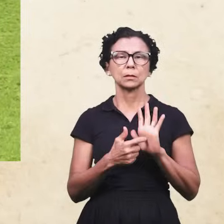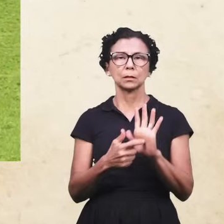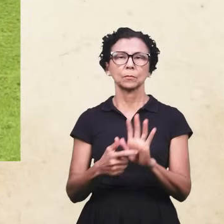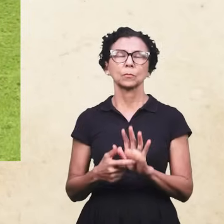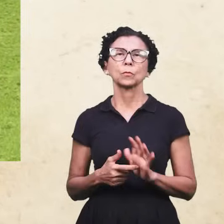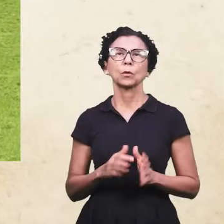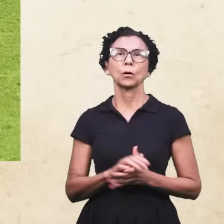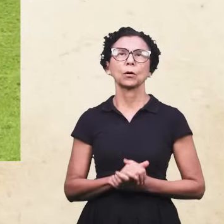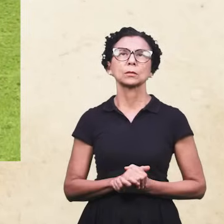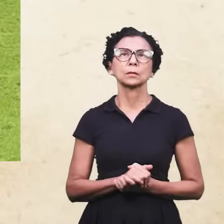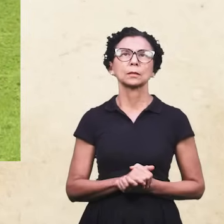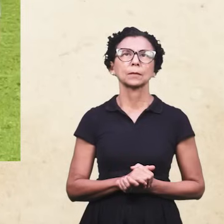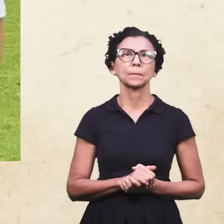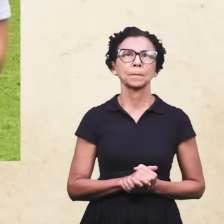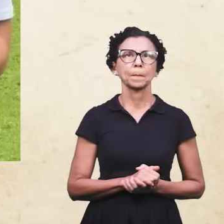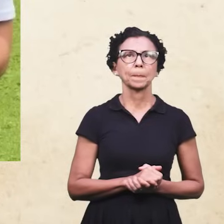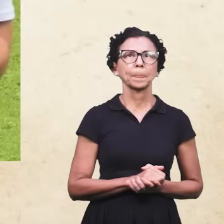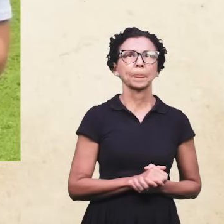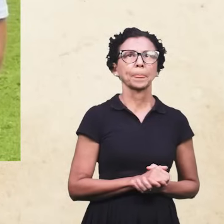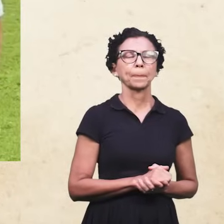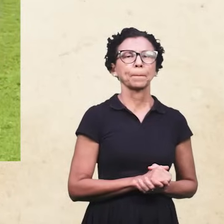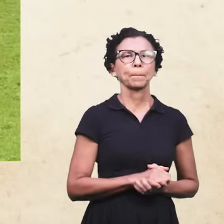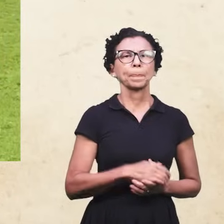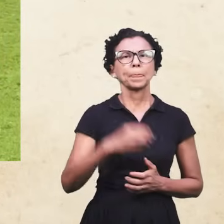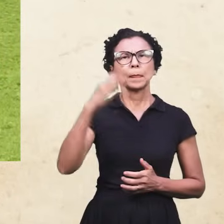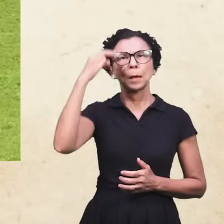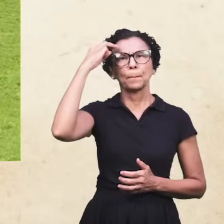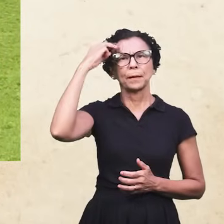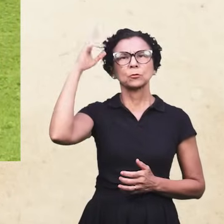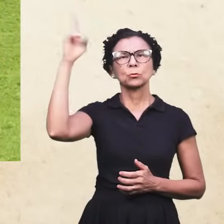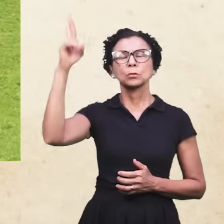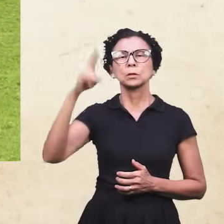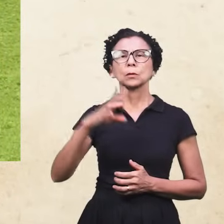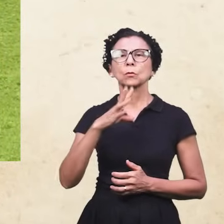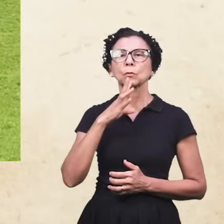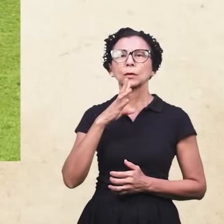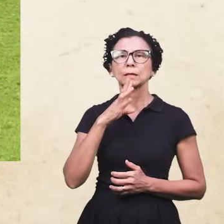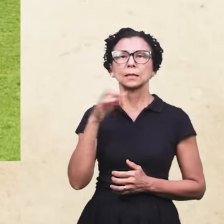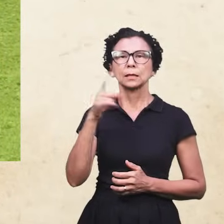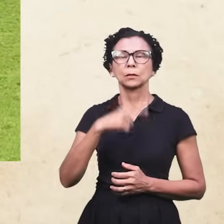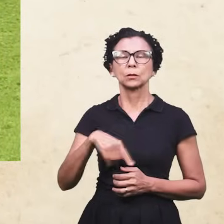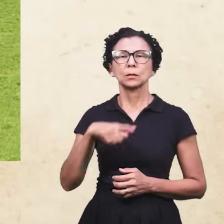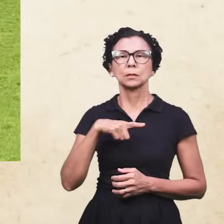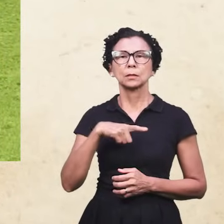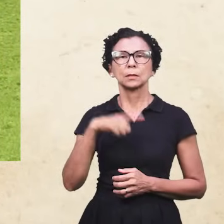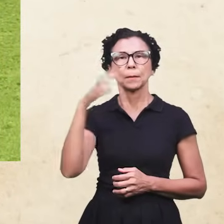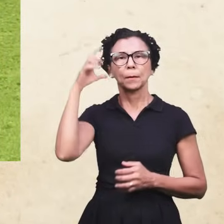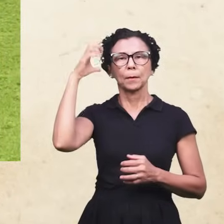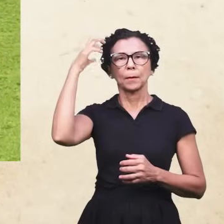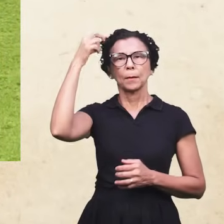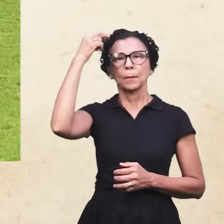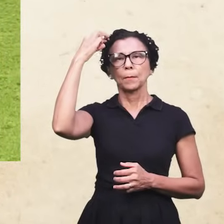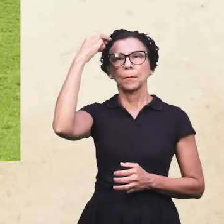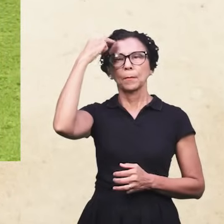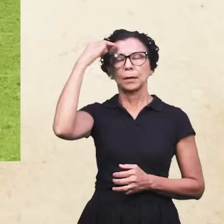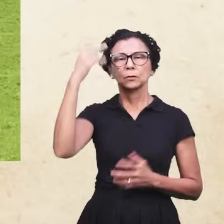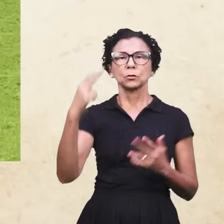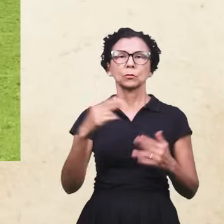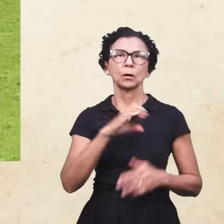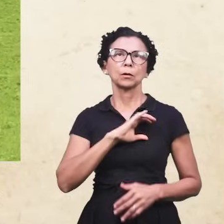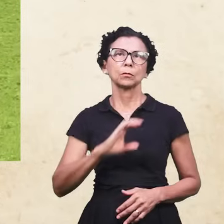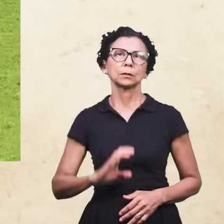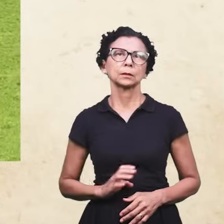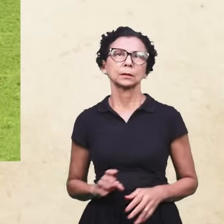16, que fala que quem conheceu a mente do Senhor, mas nós temos a mente de Cristo. Então, em